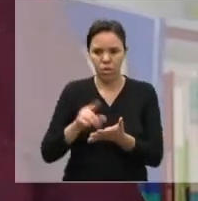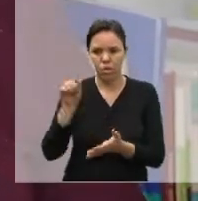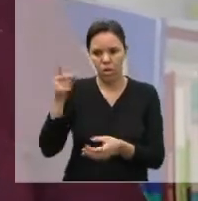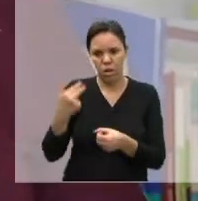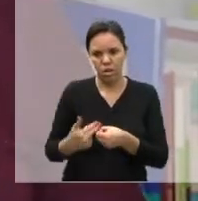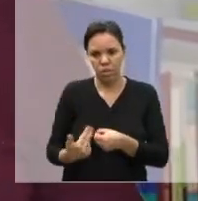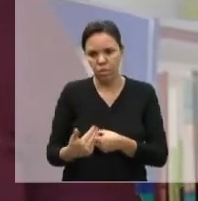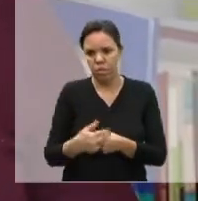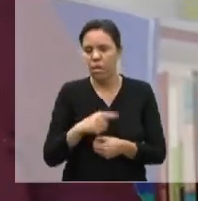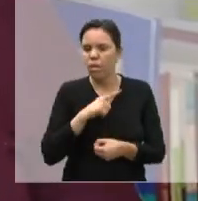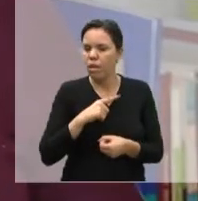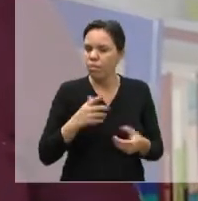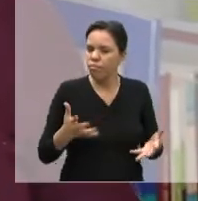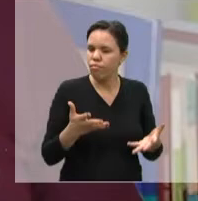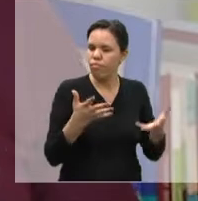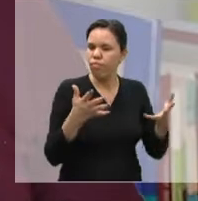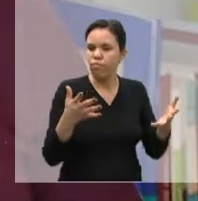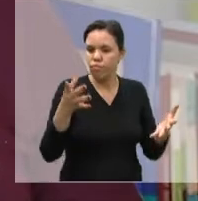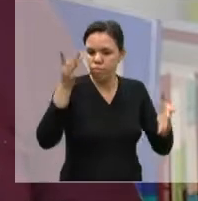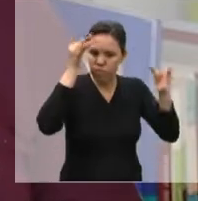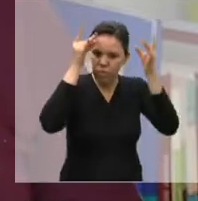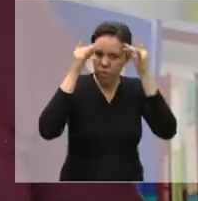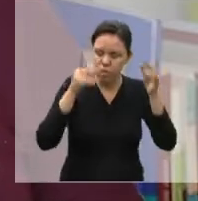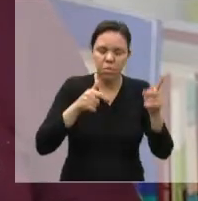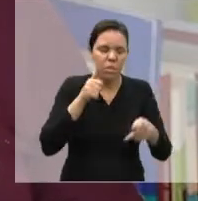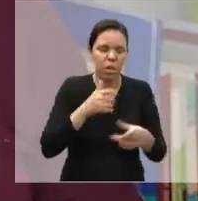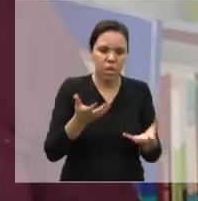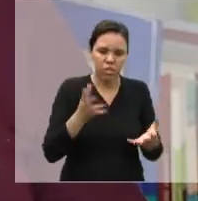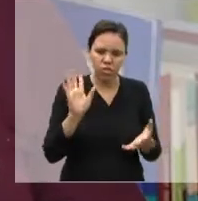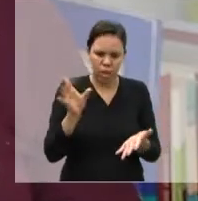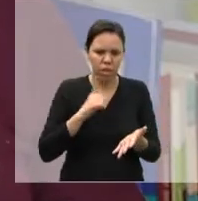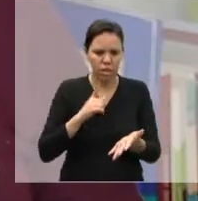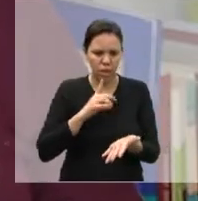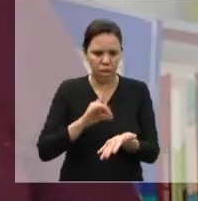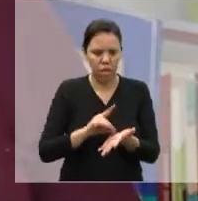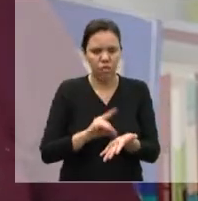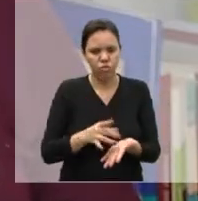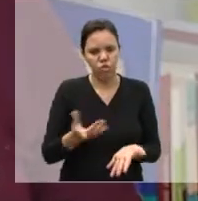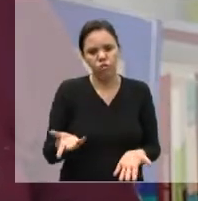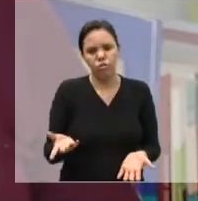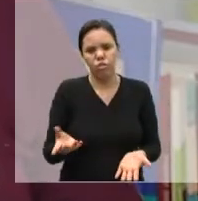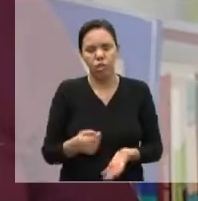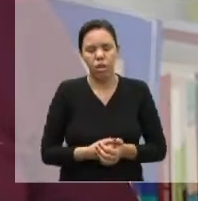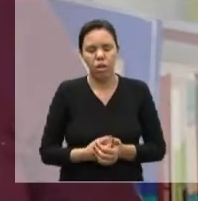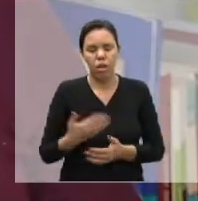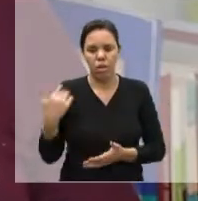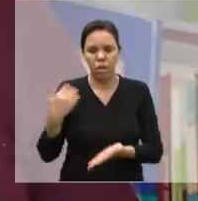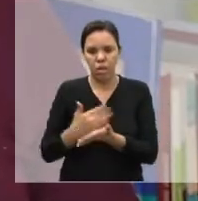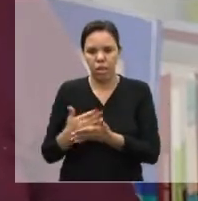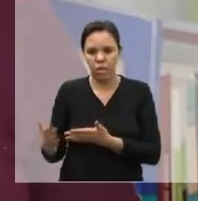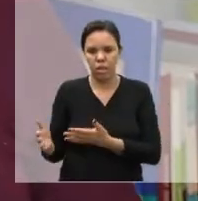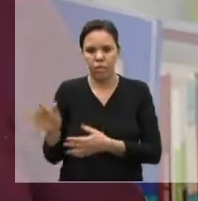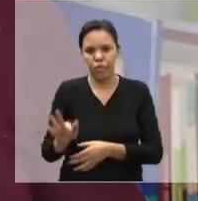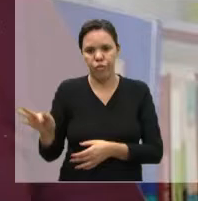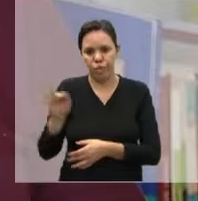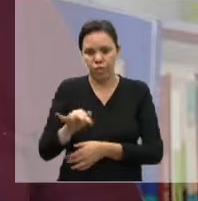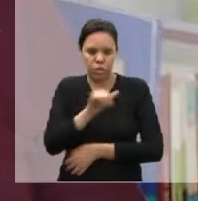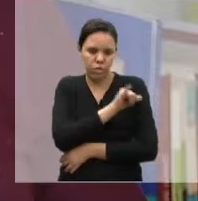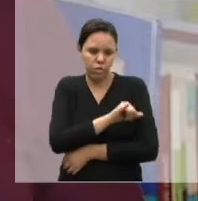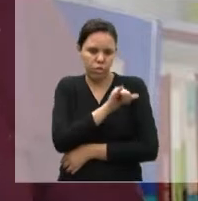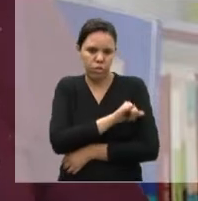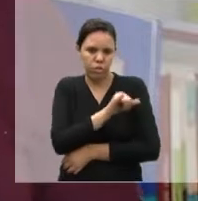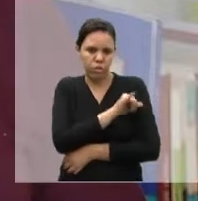existe, que é o Meninas com Ciência, que teve início lá na Universidade Federal do Rio de Janeiro, no Departamento de Paleontologia, e